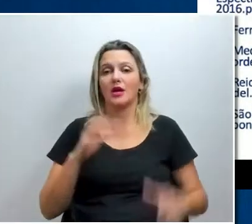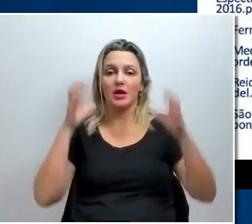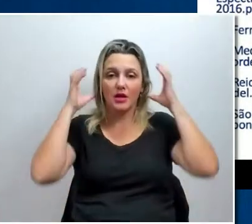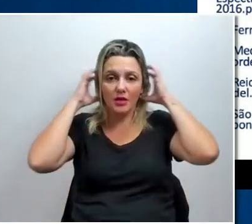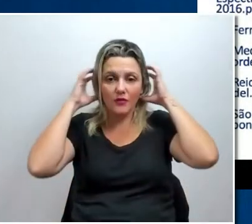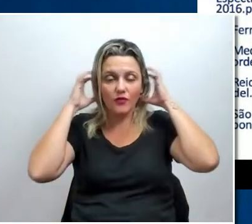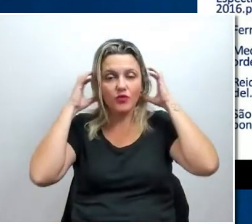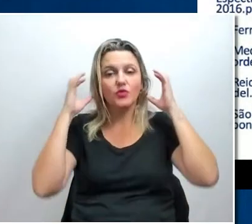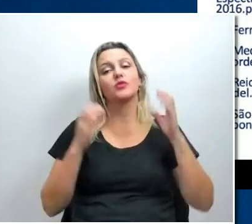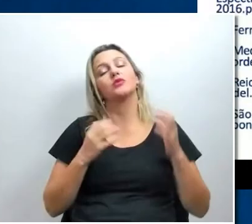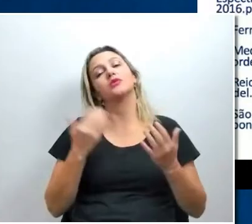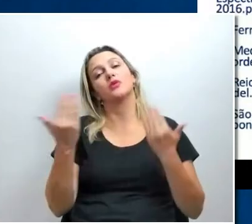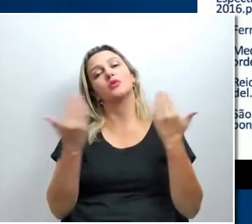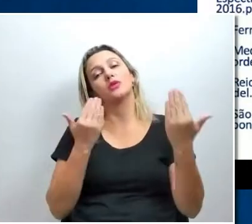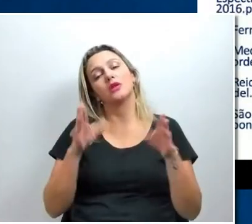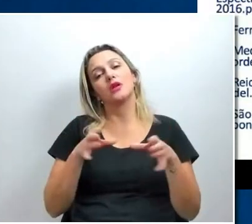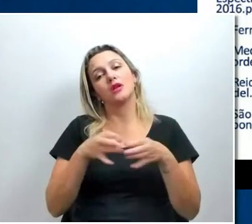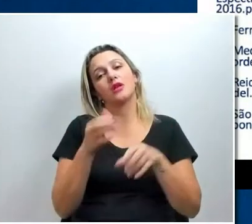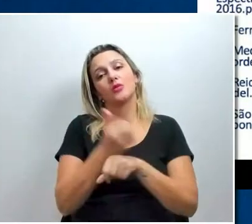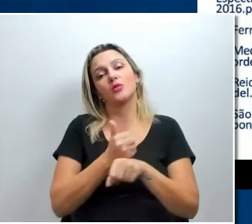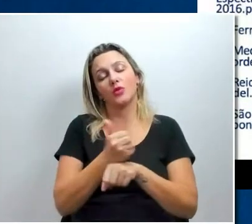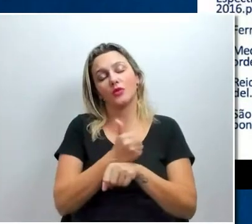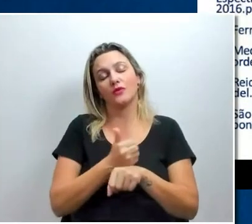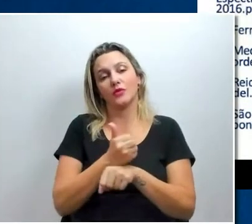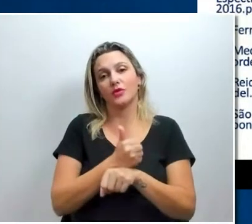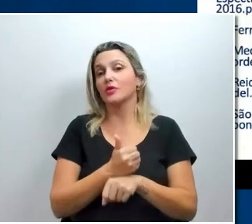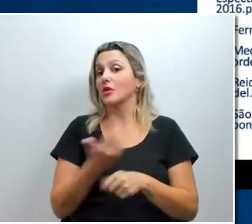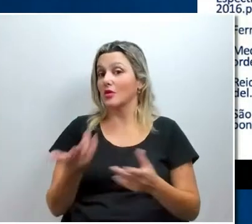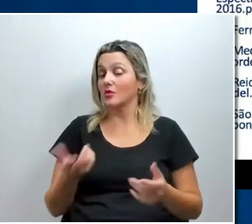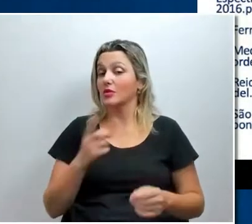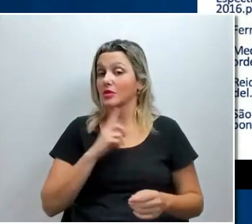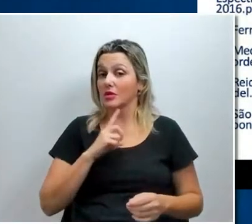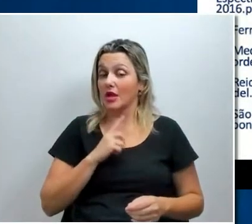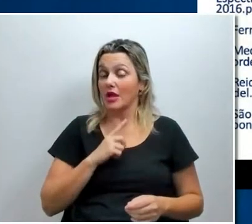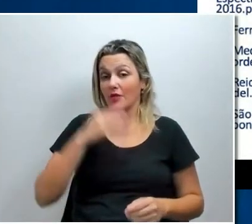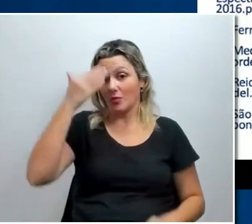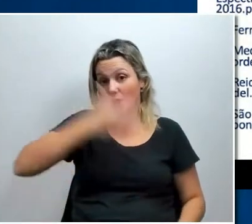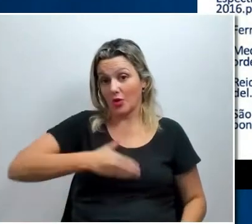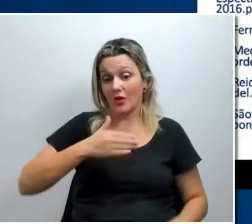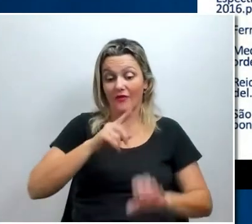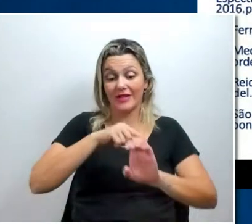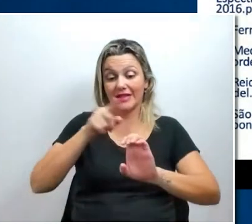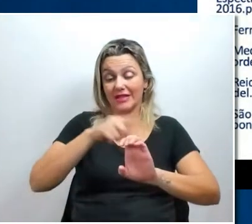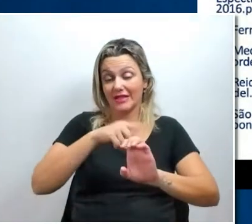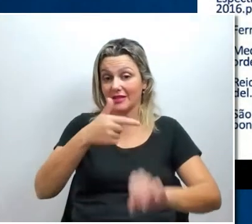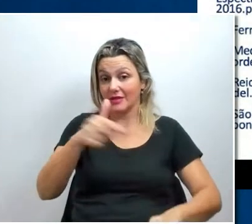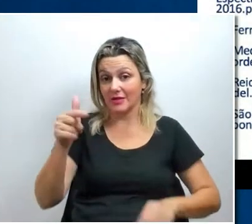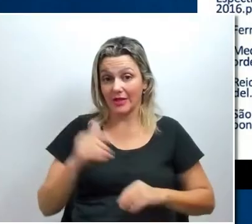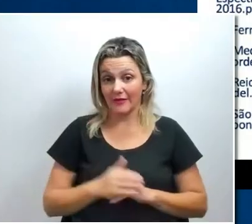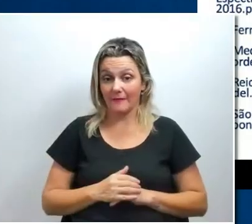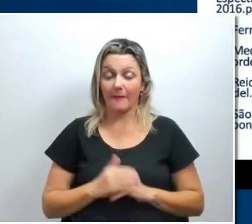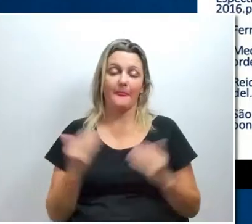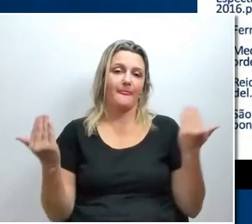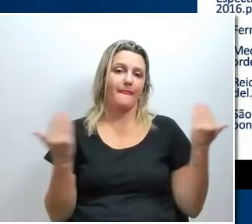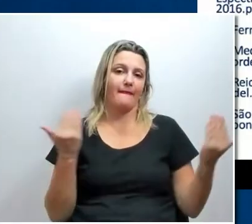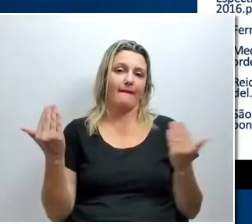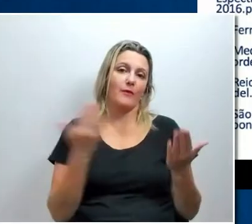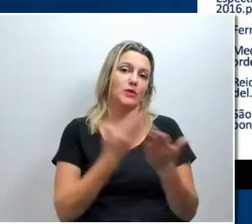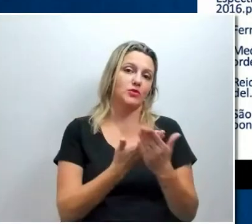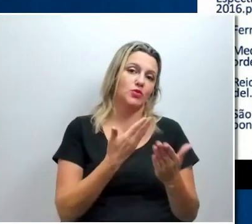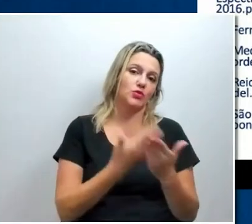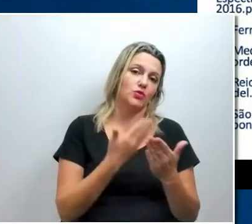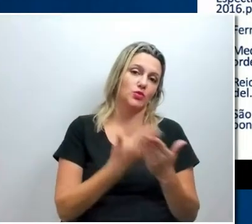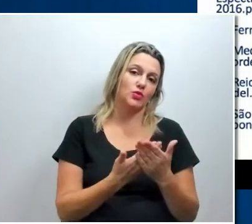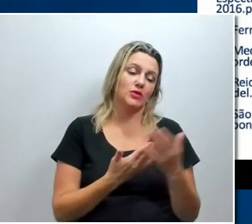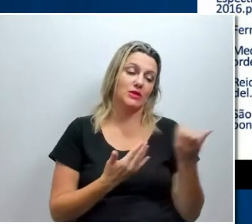né, e é usada em todo o mundo, que ela não tem evidência científica, né? Então nós estamos comparando um estudo em que foram revisados 60 mil